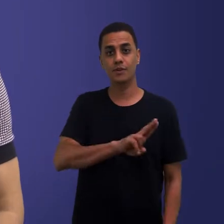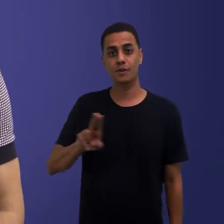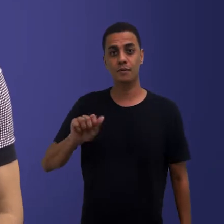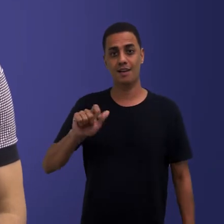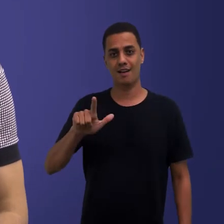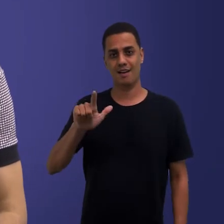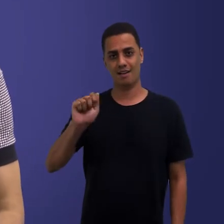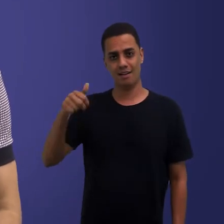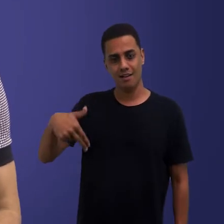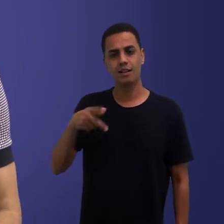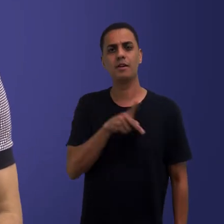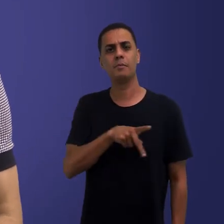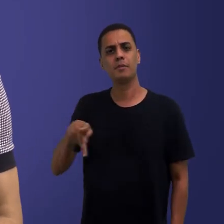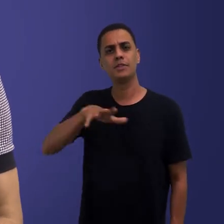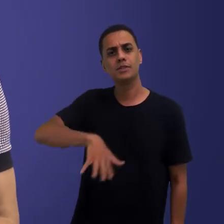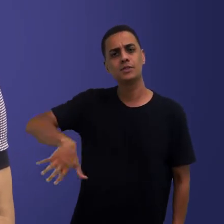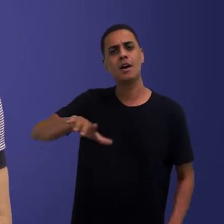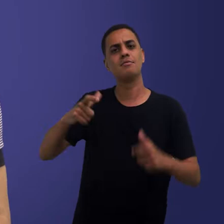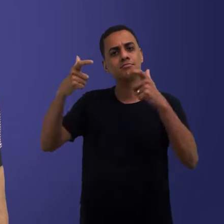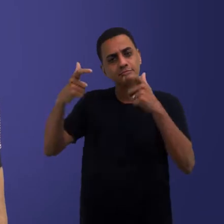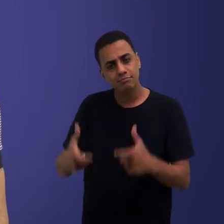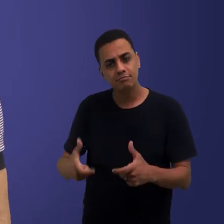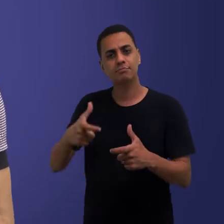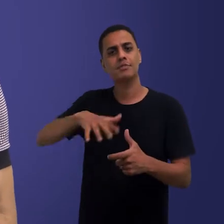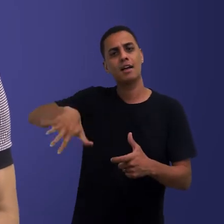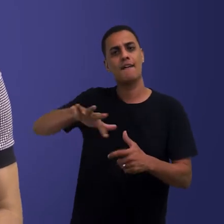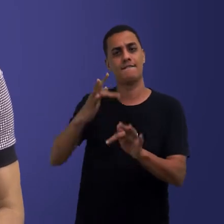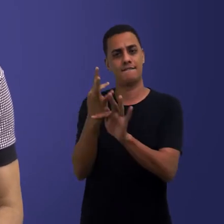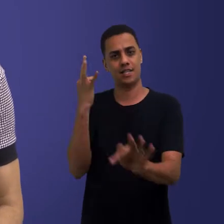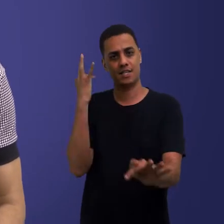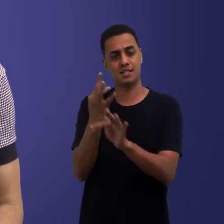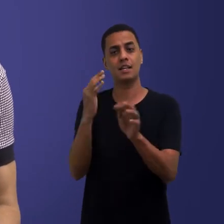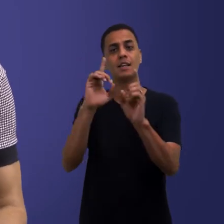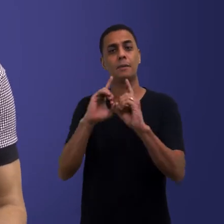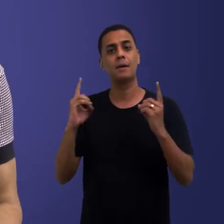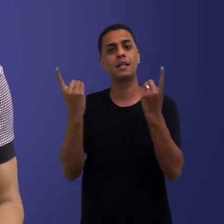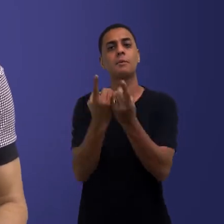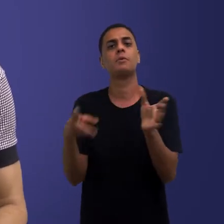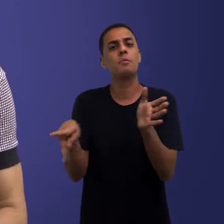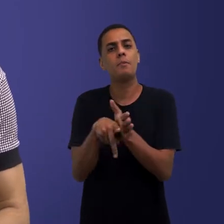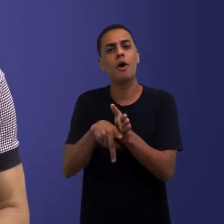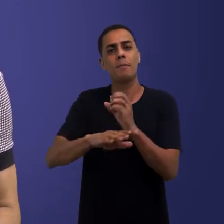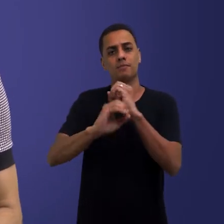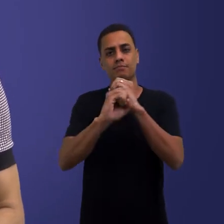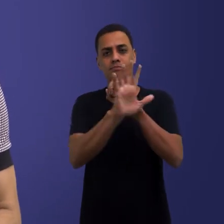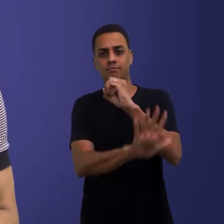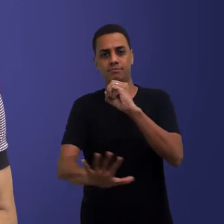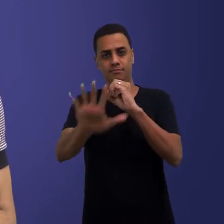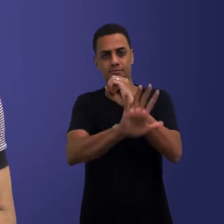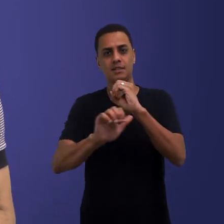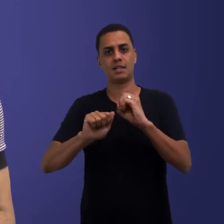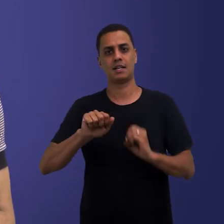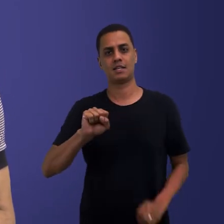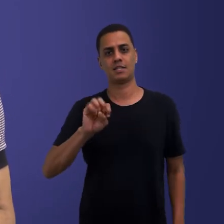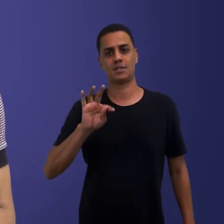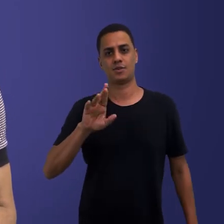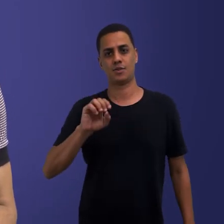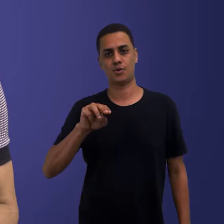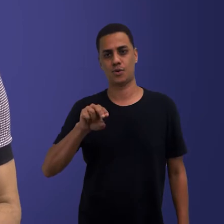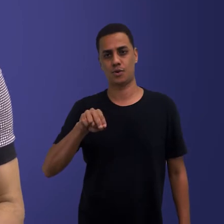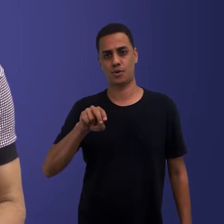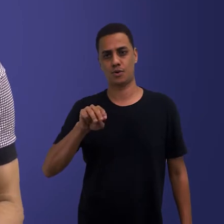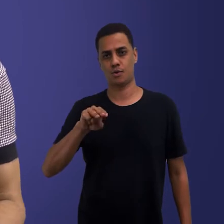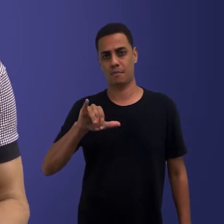Olá, eu me chamo Alan Alves Brito, sou professor do Instituto de Física do Departamento de Astronomia da Universidade Federal do Rio Grande do